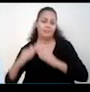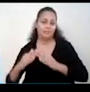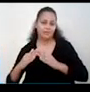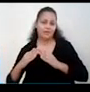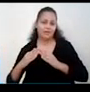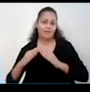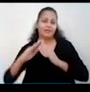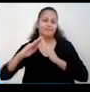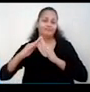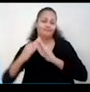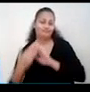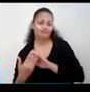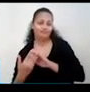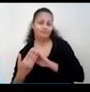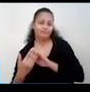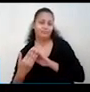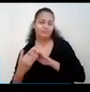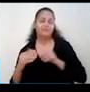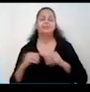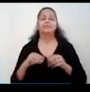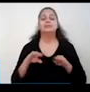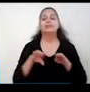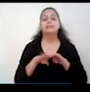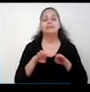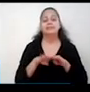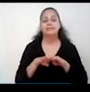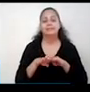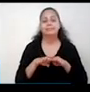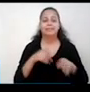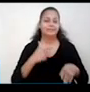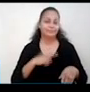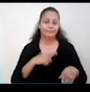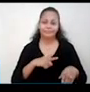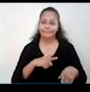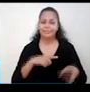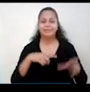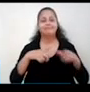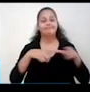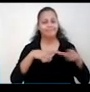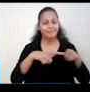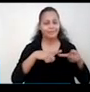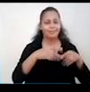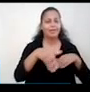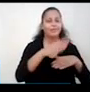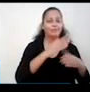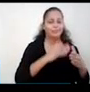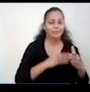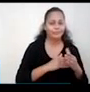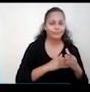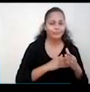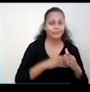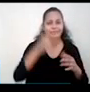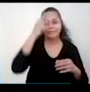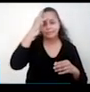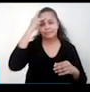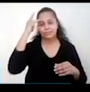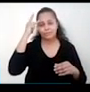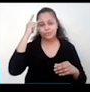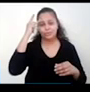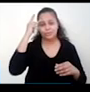favelas, habitações irregulares, né? E também acaba não tendo emprego para todo mundo. Tem a questão da poluição